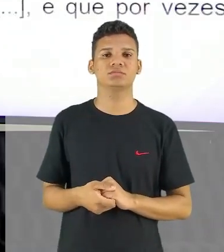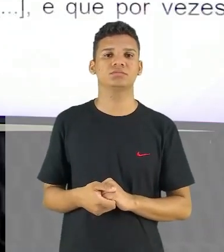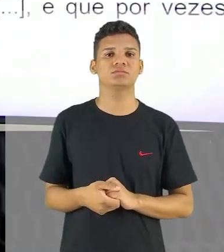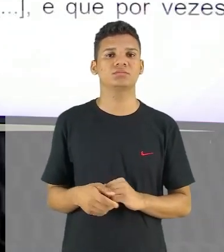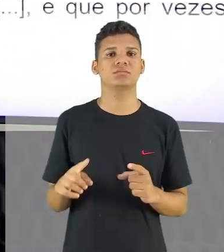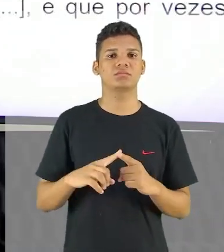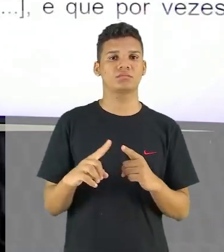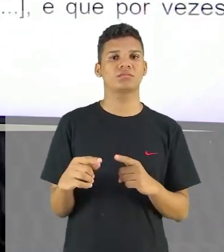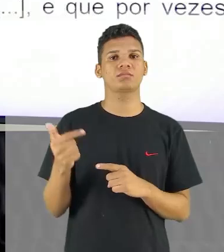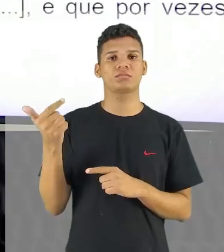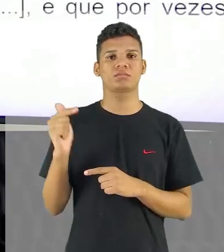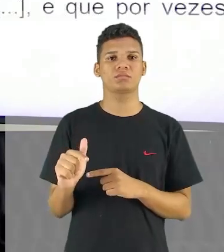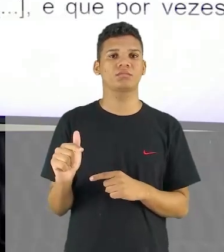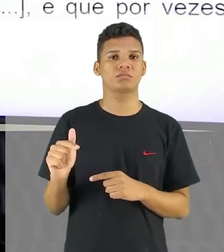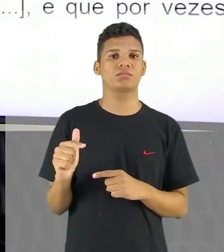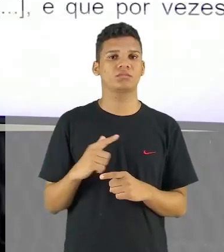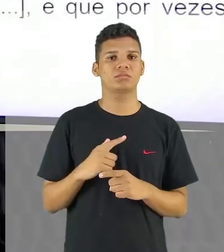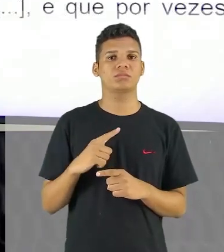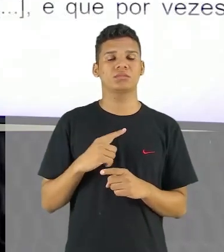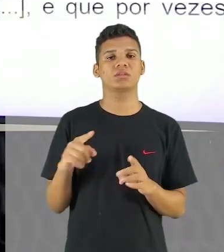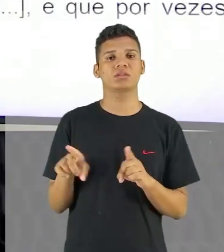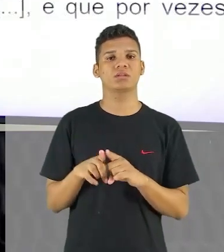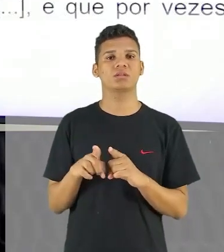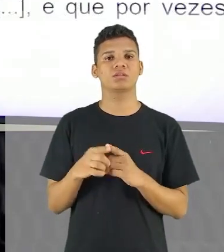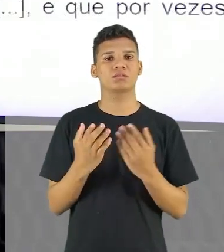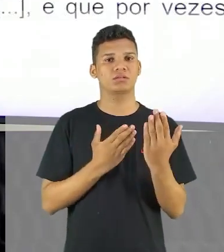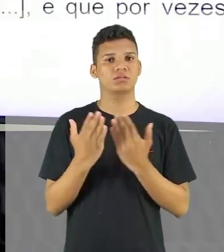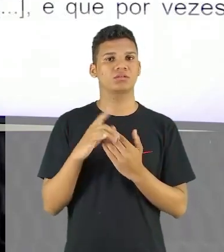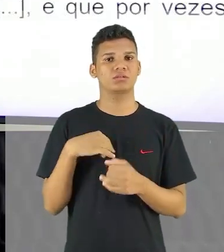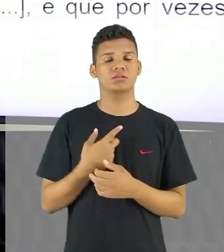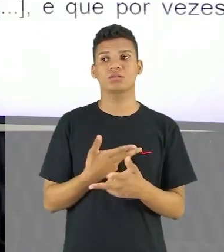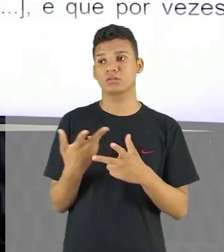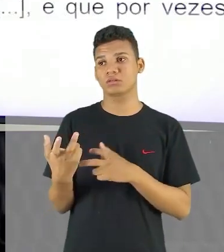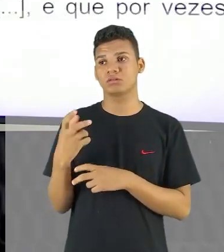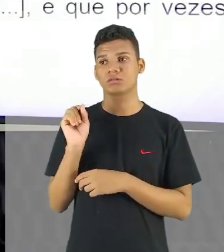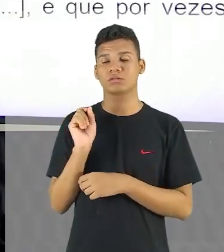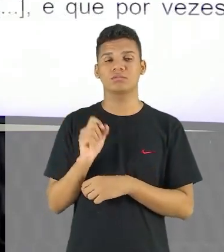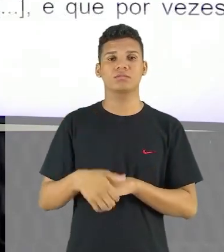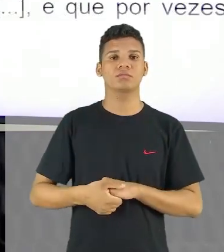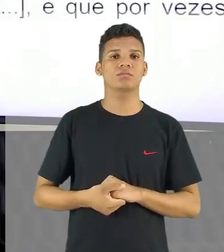Mais uma questão, aqui a gente tem mais um diálogo, vamos ver aqui.